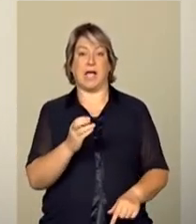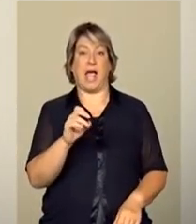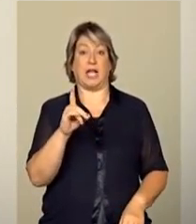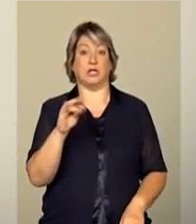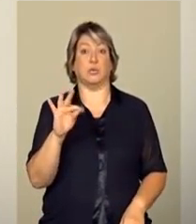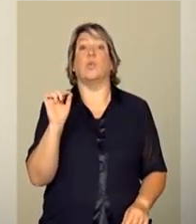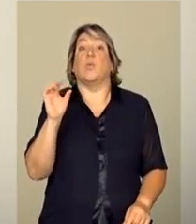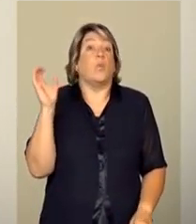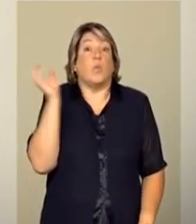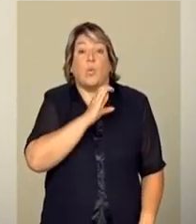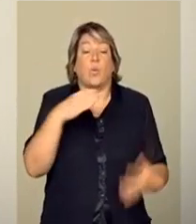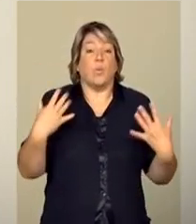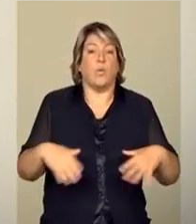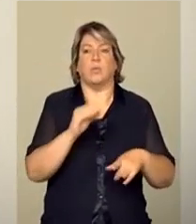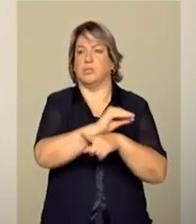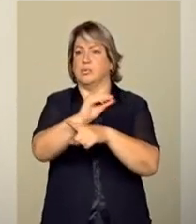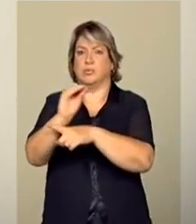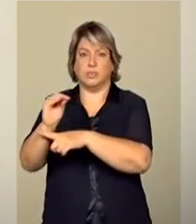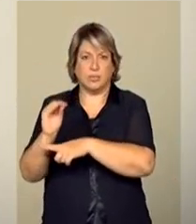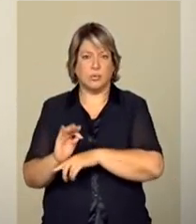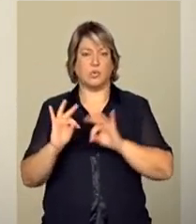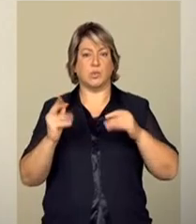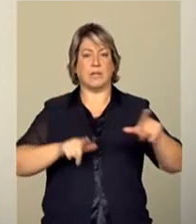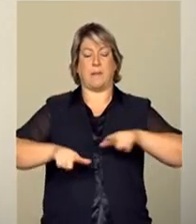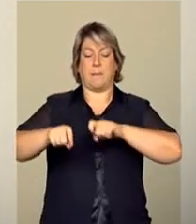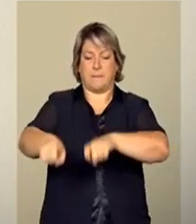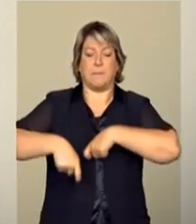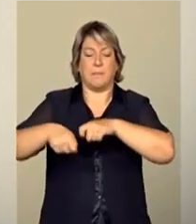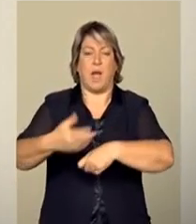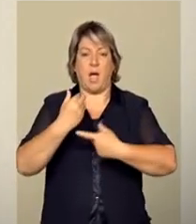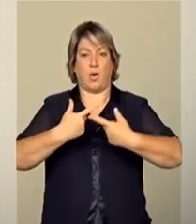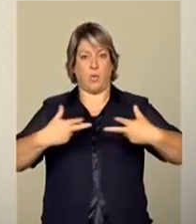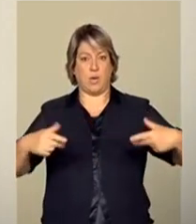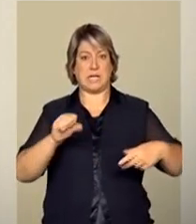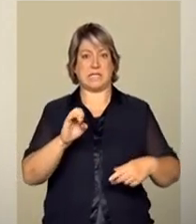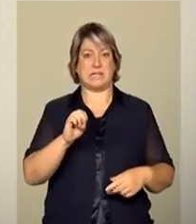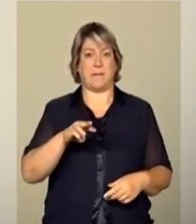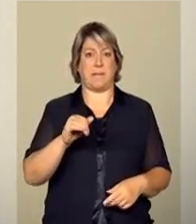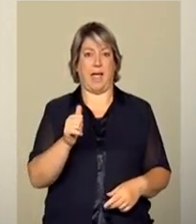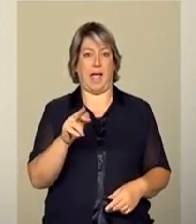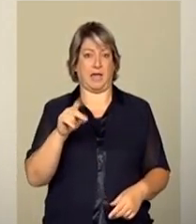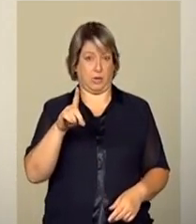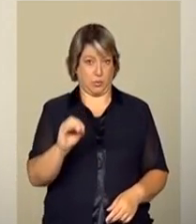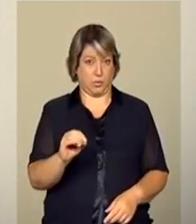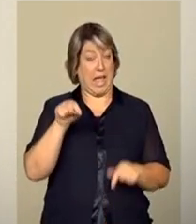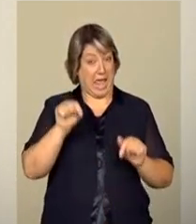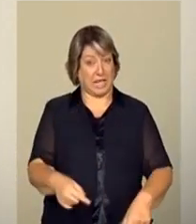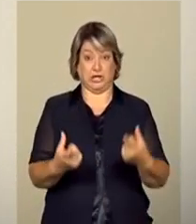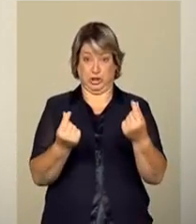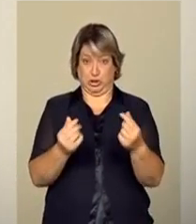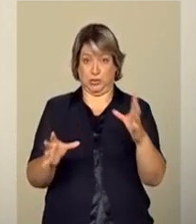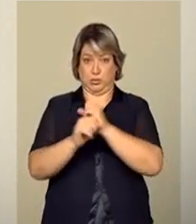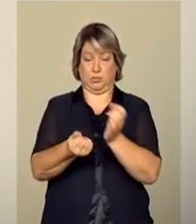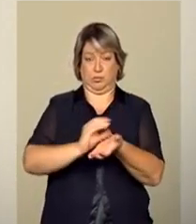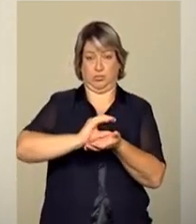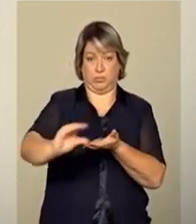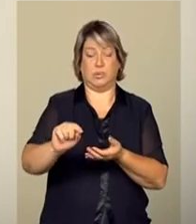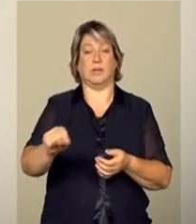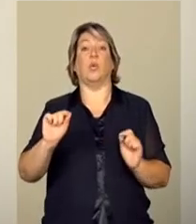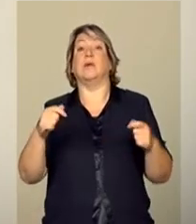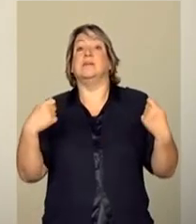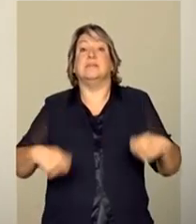emergencial para toda atividade produtiva na região do semiárido esses recursos liberados Luciano e a